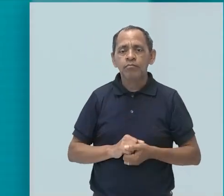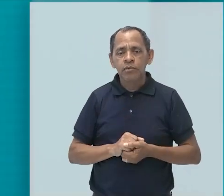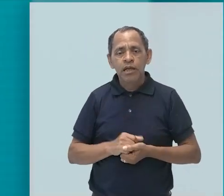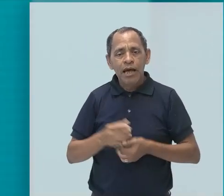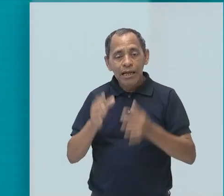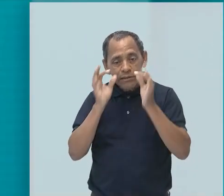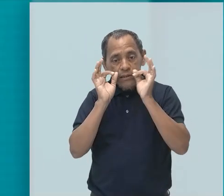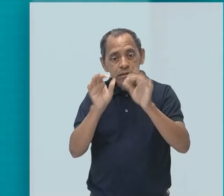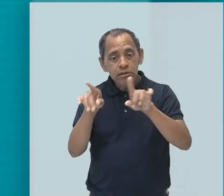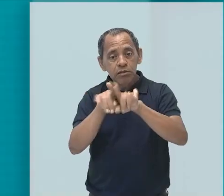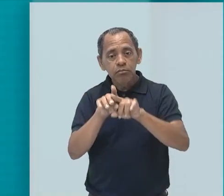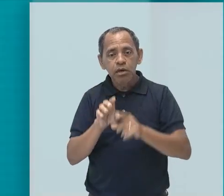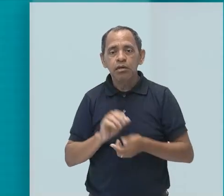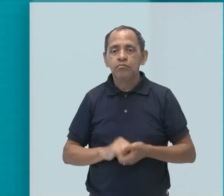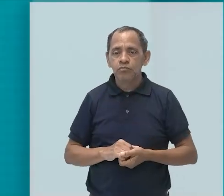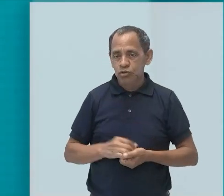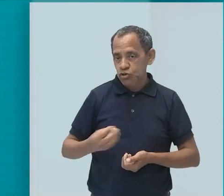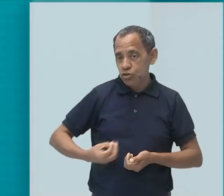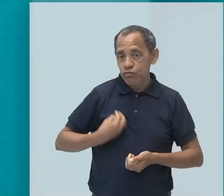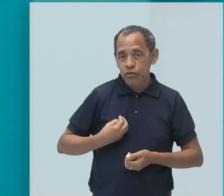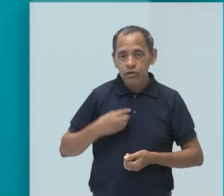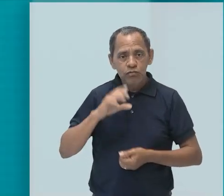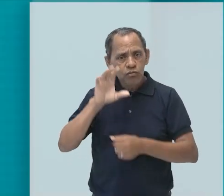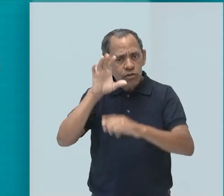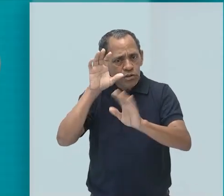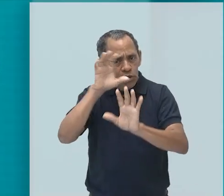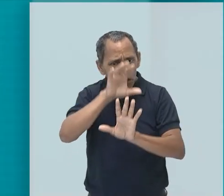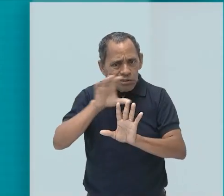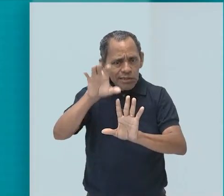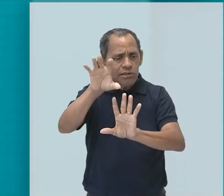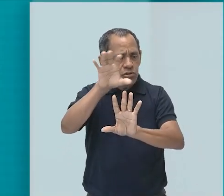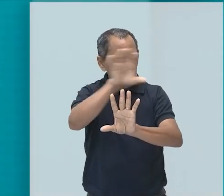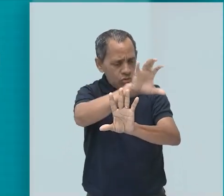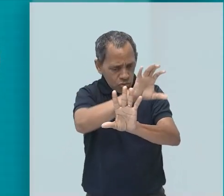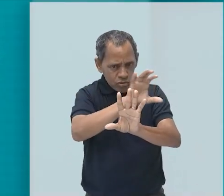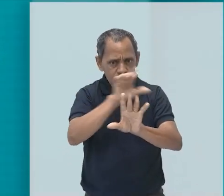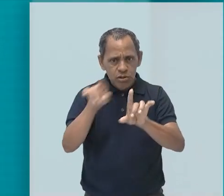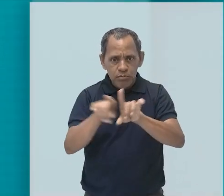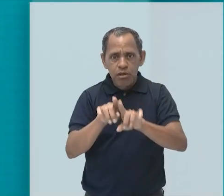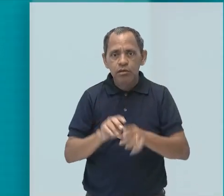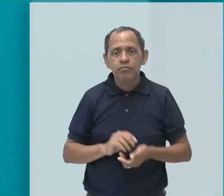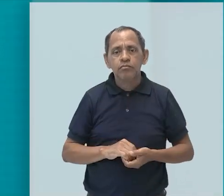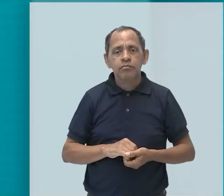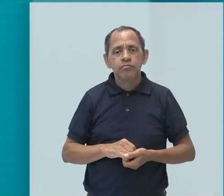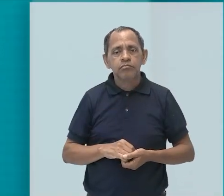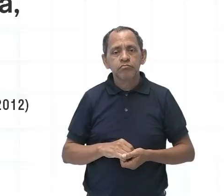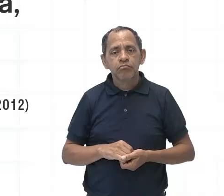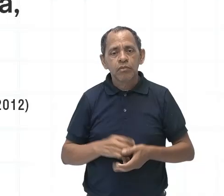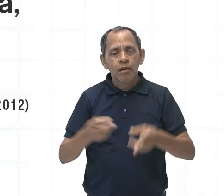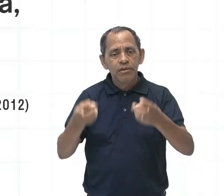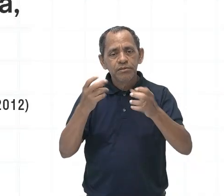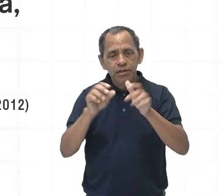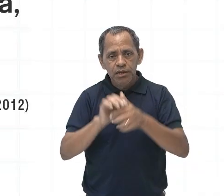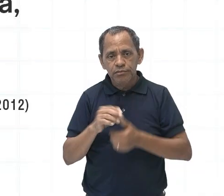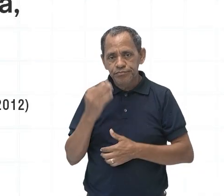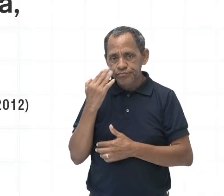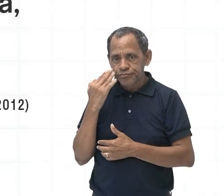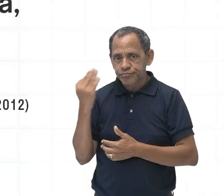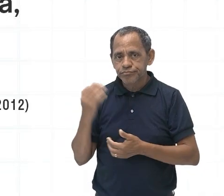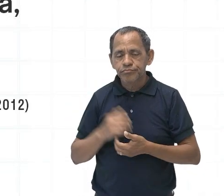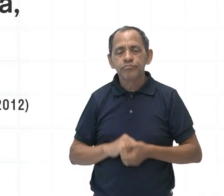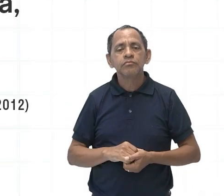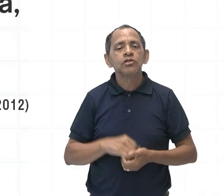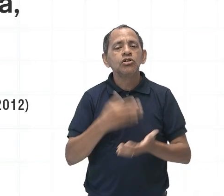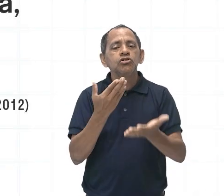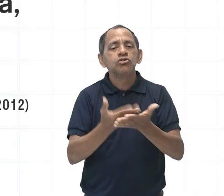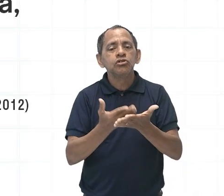usos que são próprios de cada região, ok? Então, para além da questão da variação regional, vamos avançar, nós também